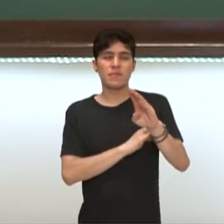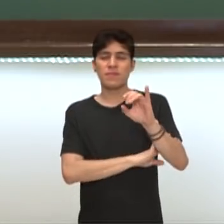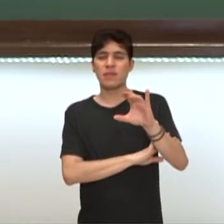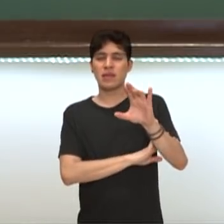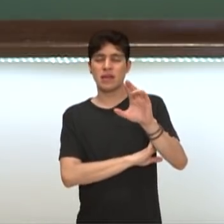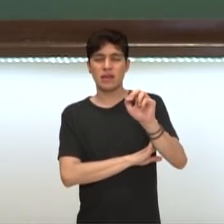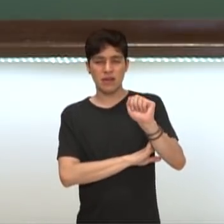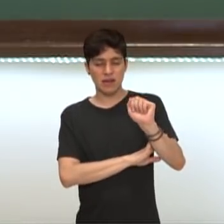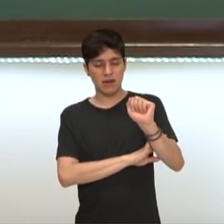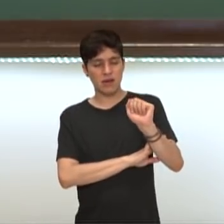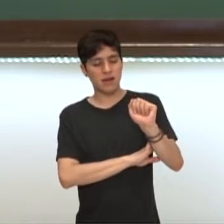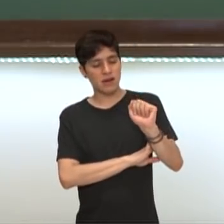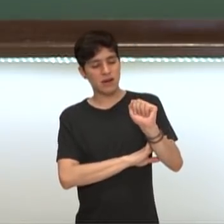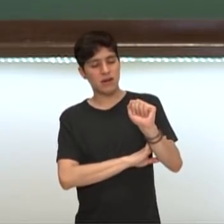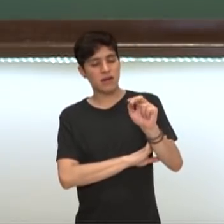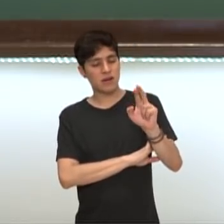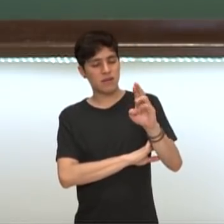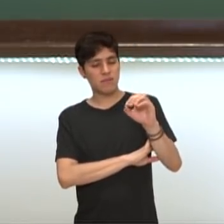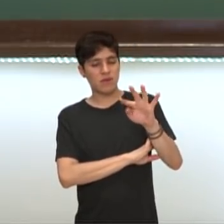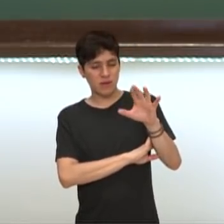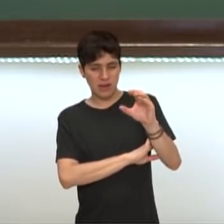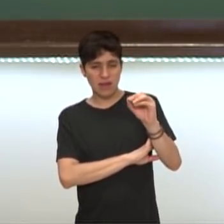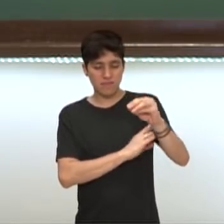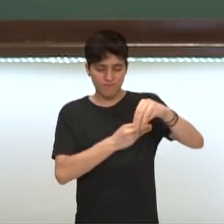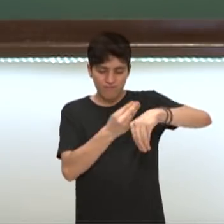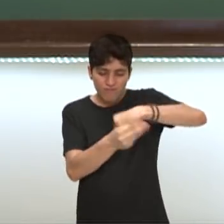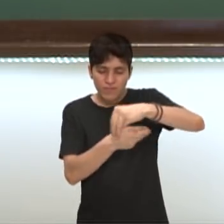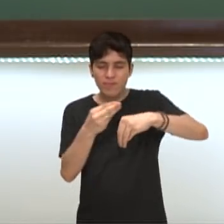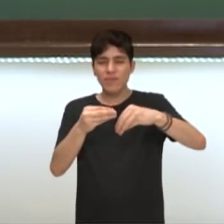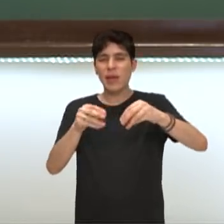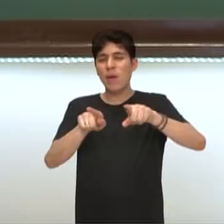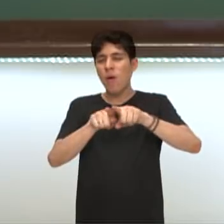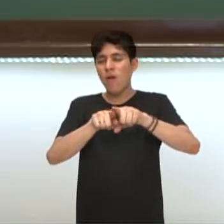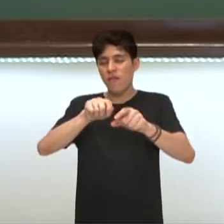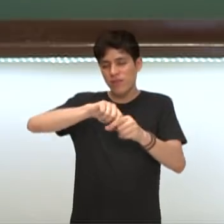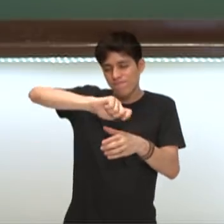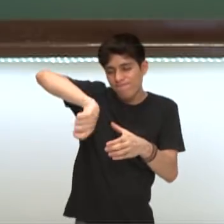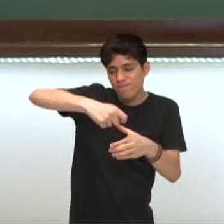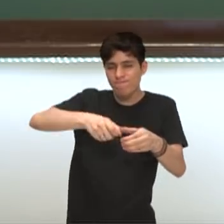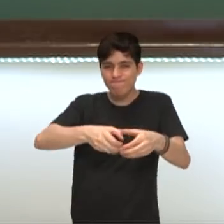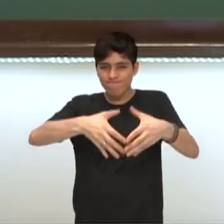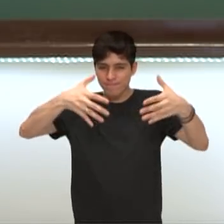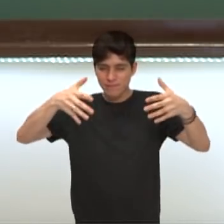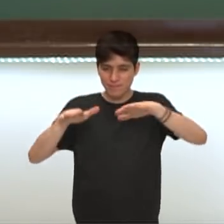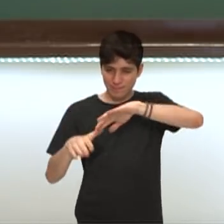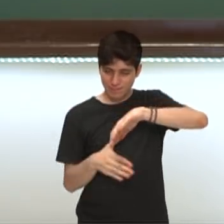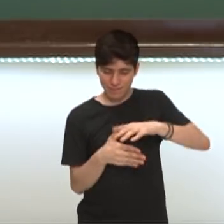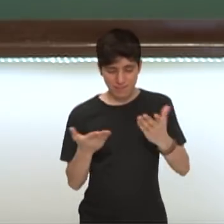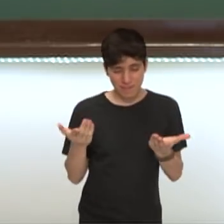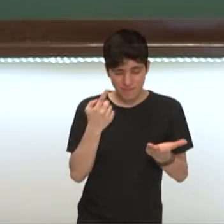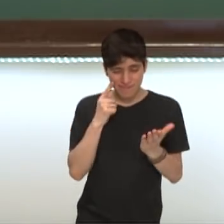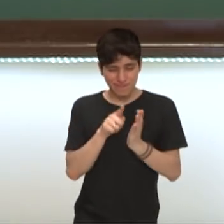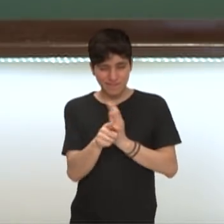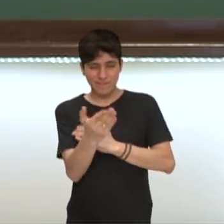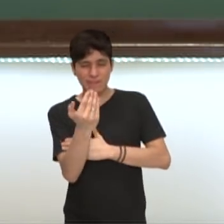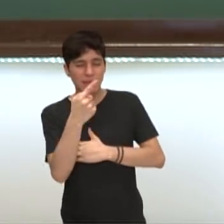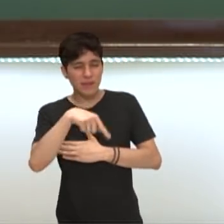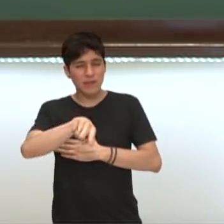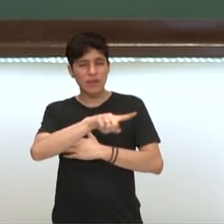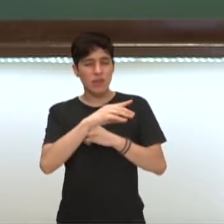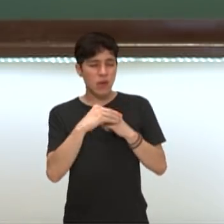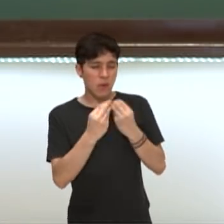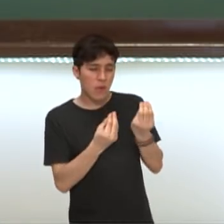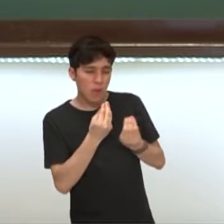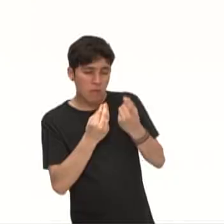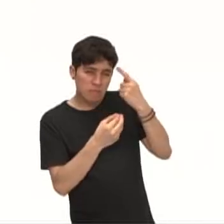aquele fermento que é utilizado lá para crescer o bolo e tudo mais. Muito bem, gente. Agora a gente vai para um quiz, para testar o conhecimento de